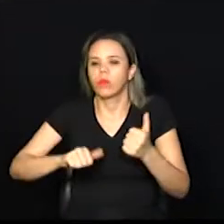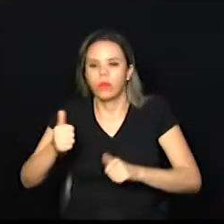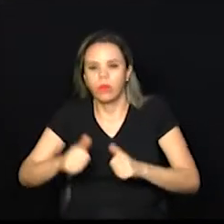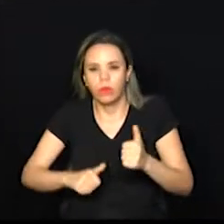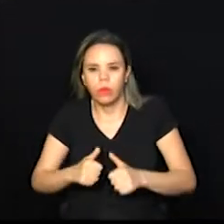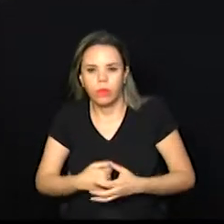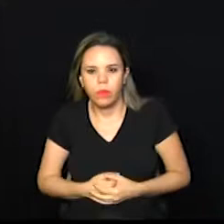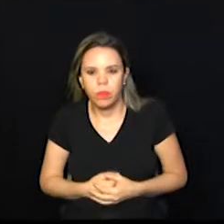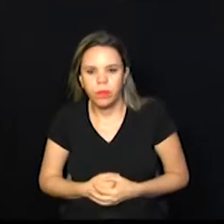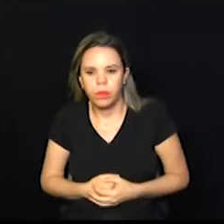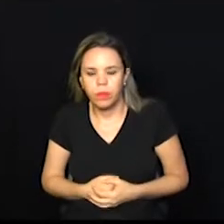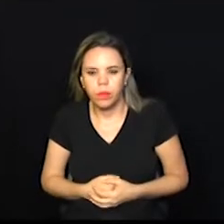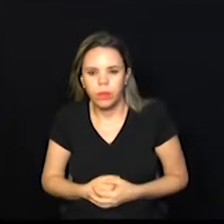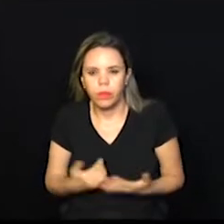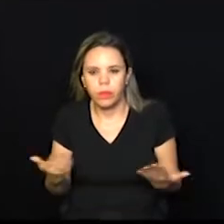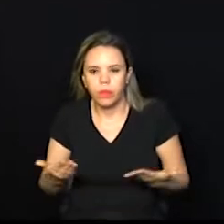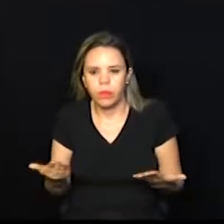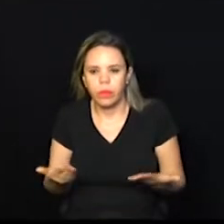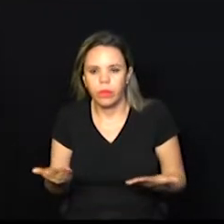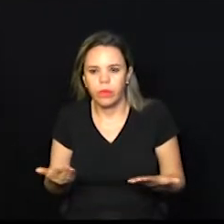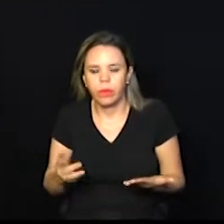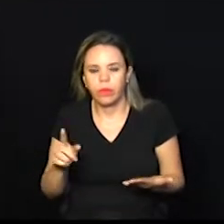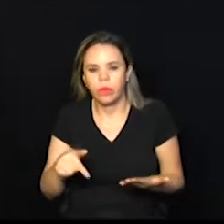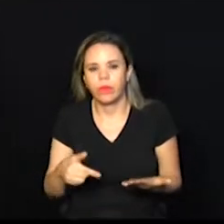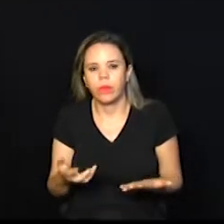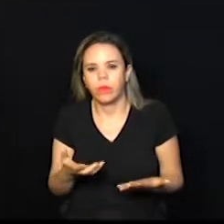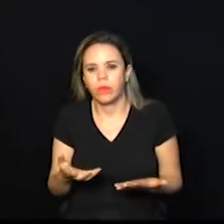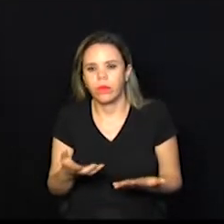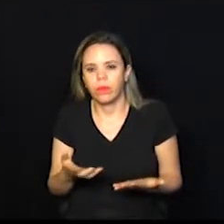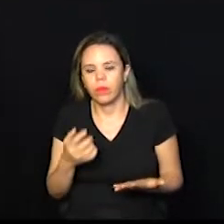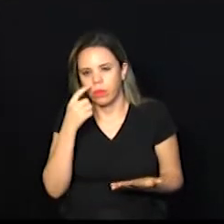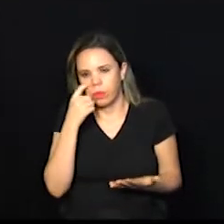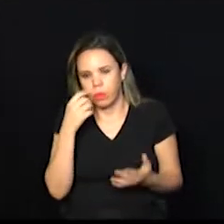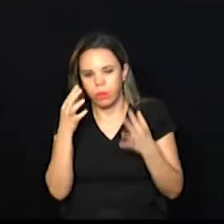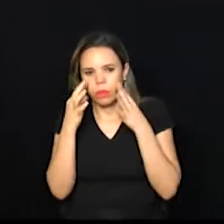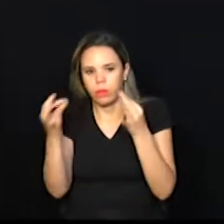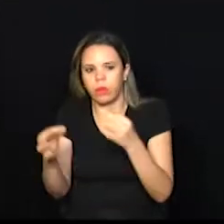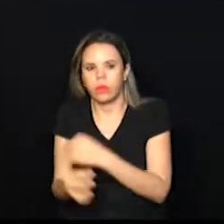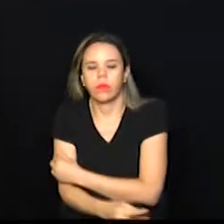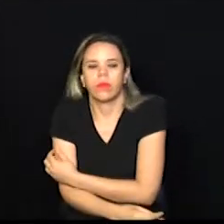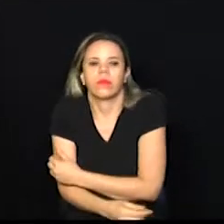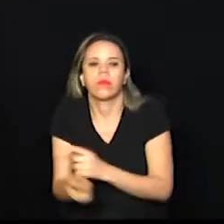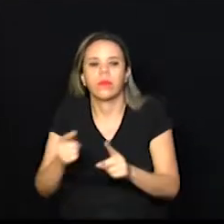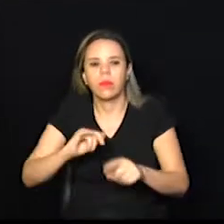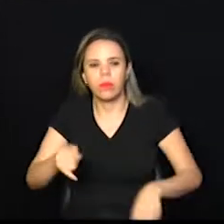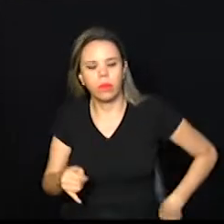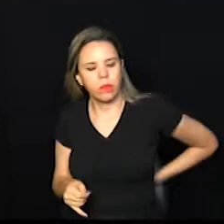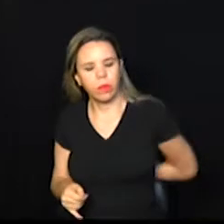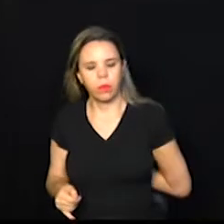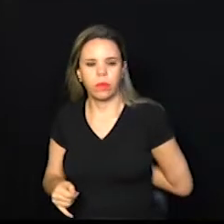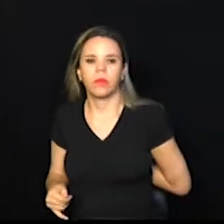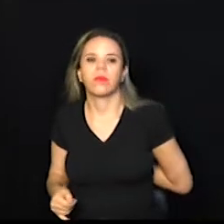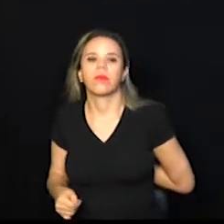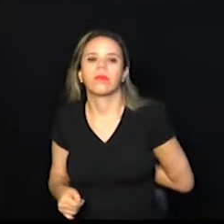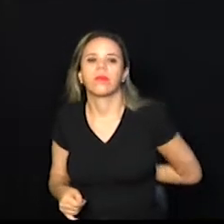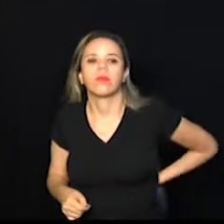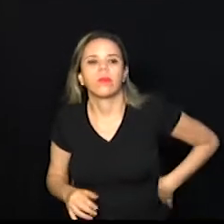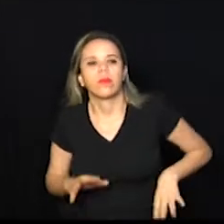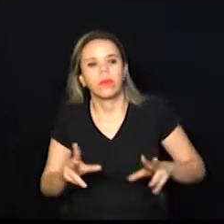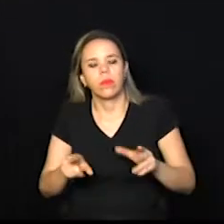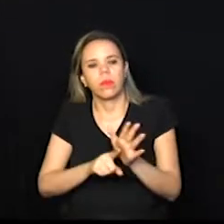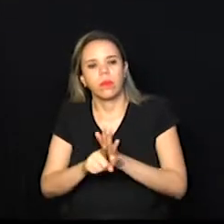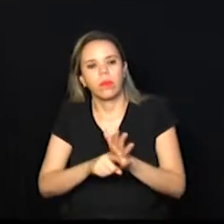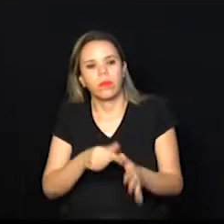Tá? Então, hoje, para você, isso é o que eu queria atentar um pouquinho. Em janeiro, todos os dados são referentes a 2021.